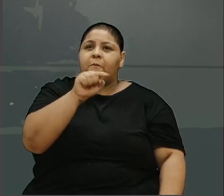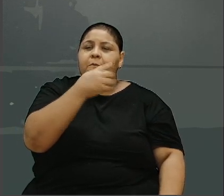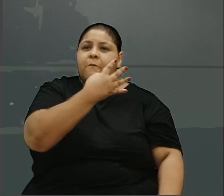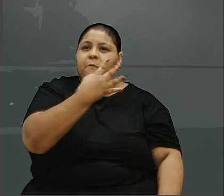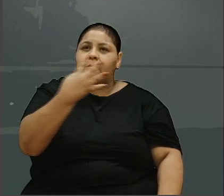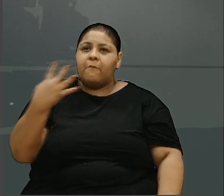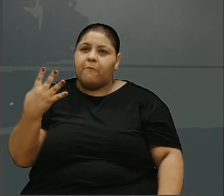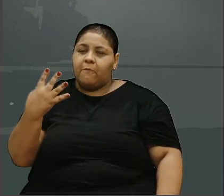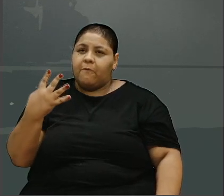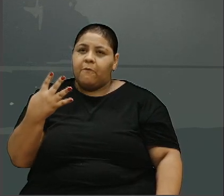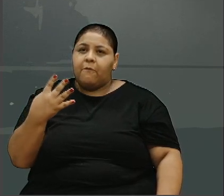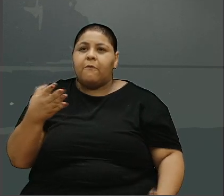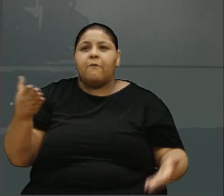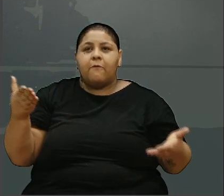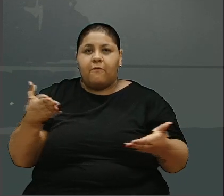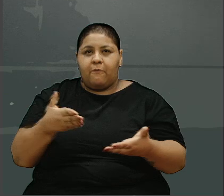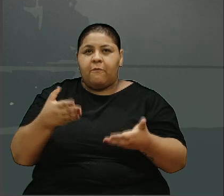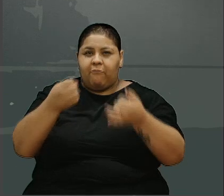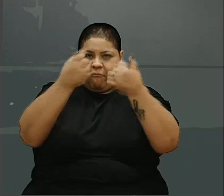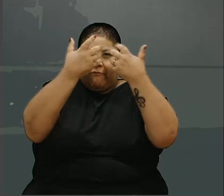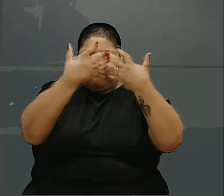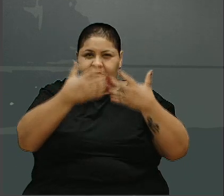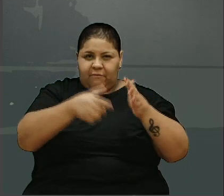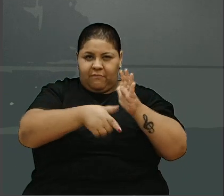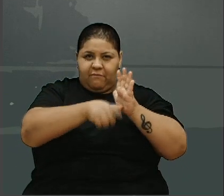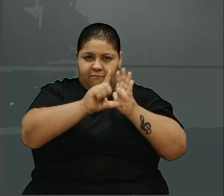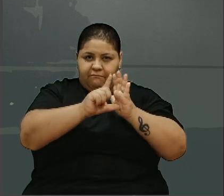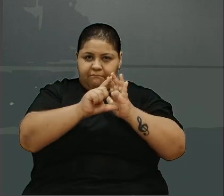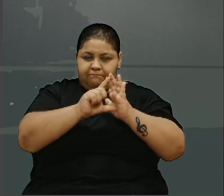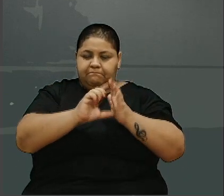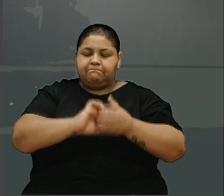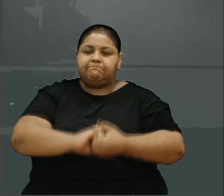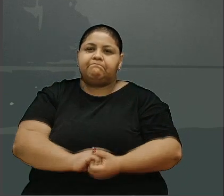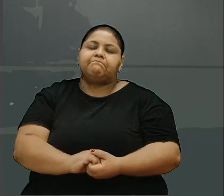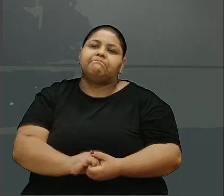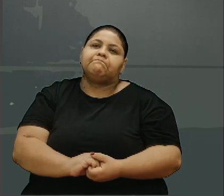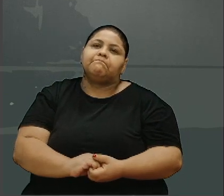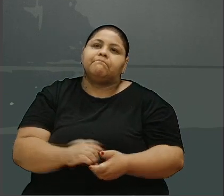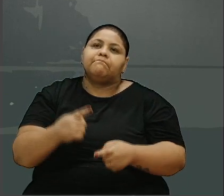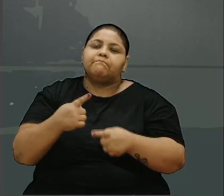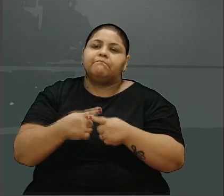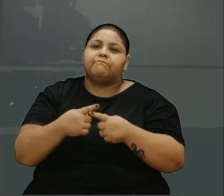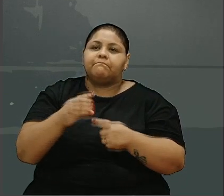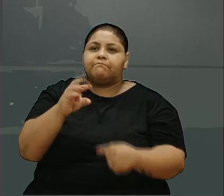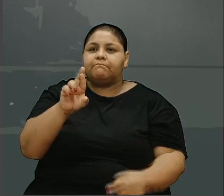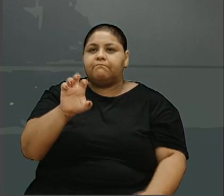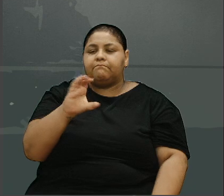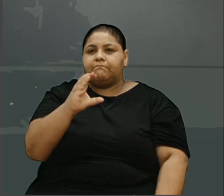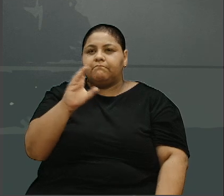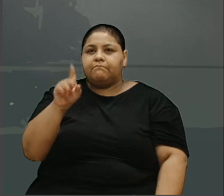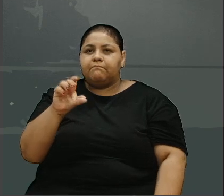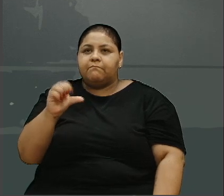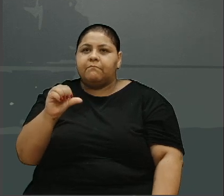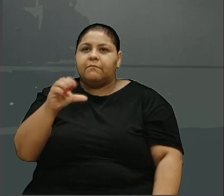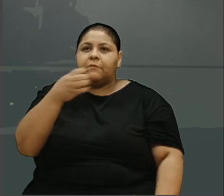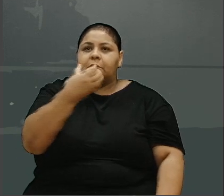14.444, que recentemente eu coloquei para vocês. E de creches,